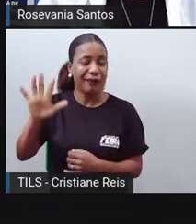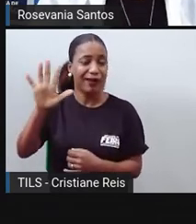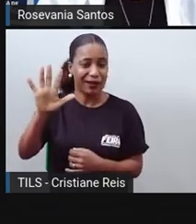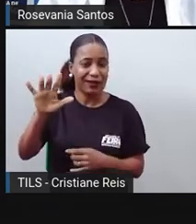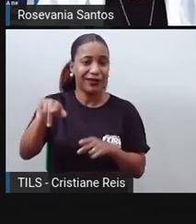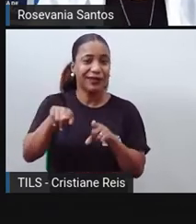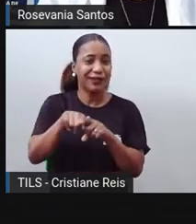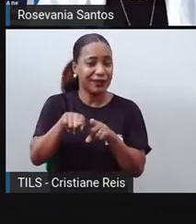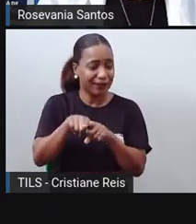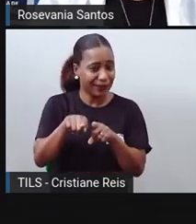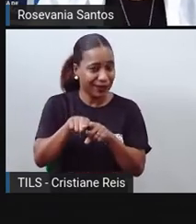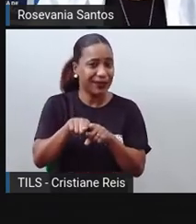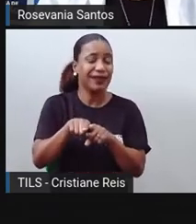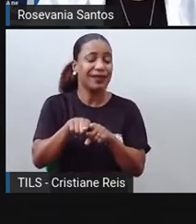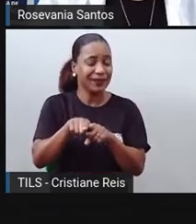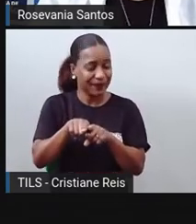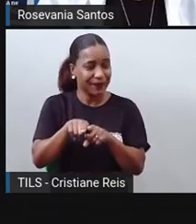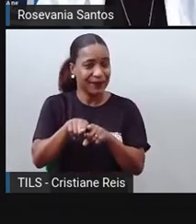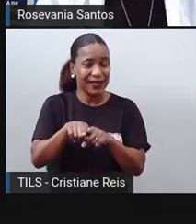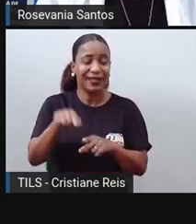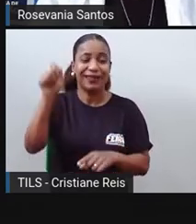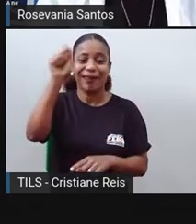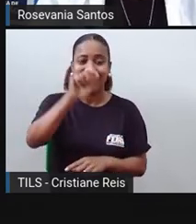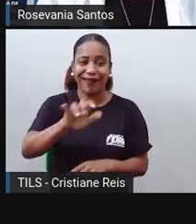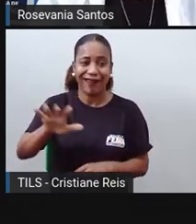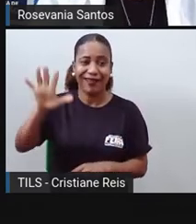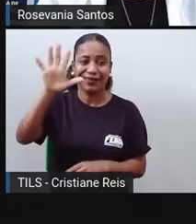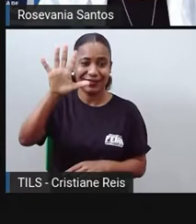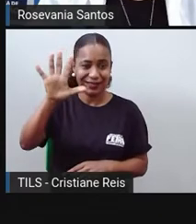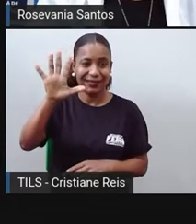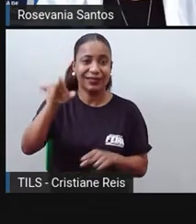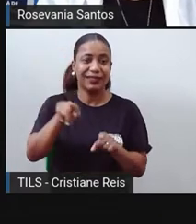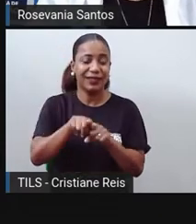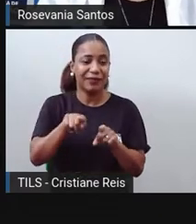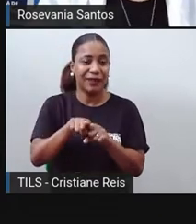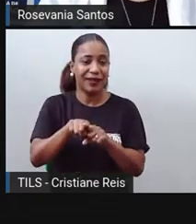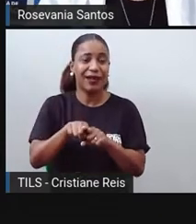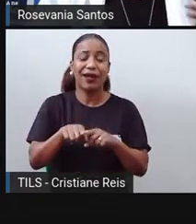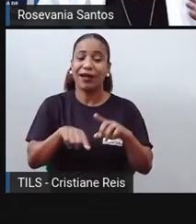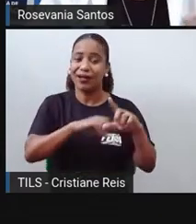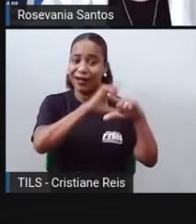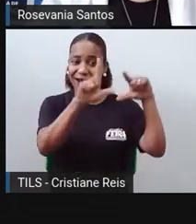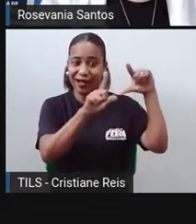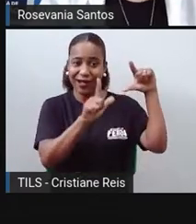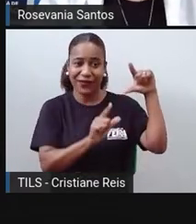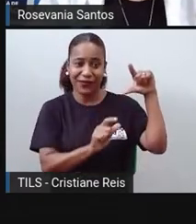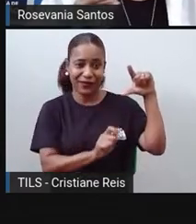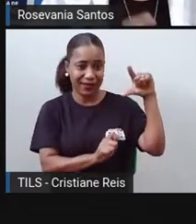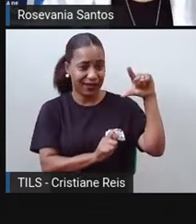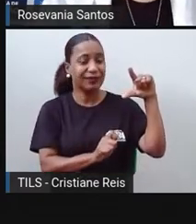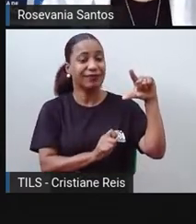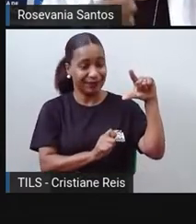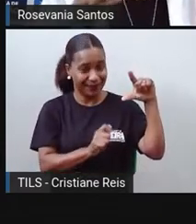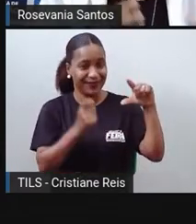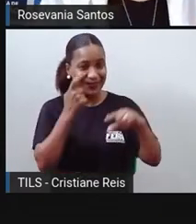ele tem a maior parte dele na Ásia e ainda tem uma parte dele na África. Isto mesmo, eu estou